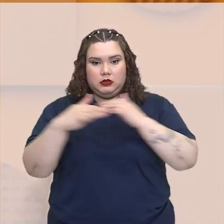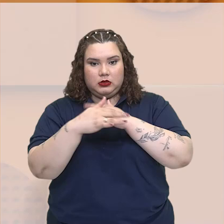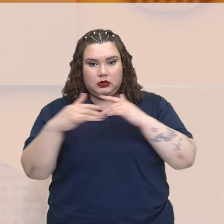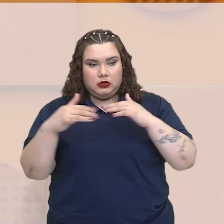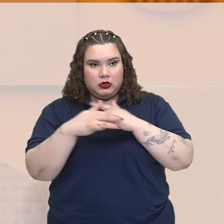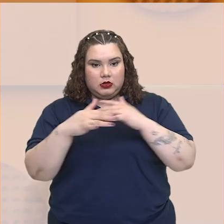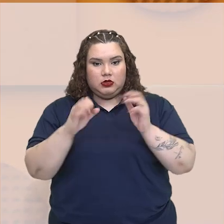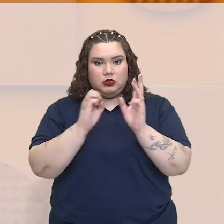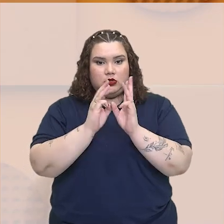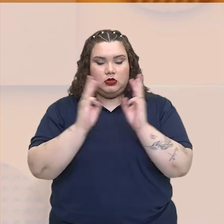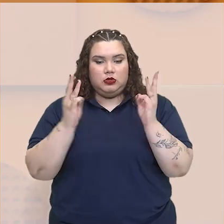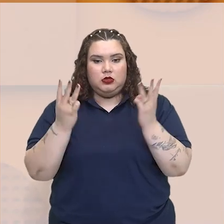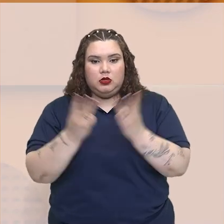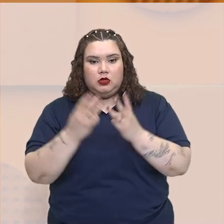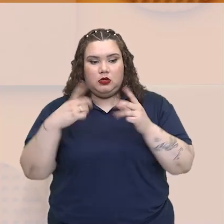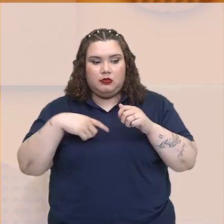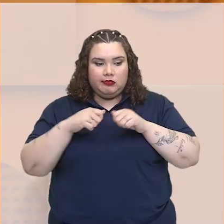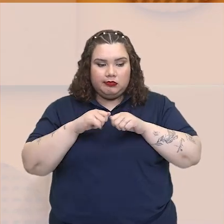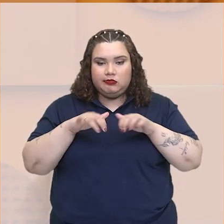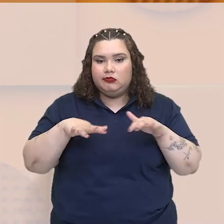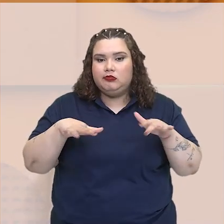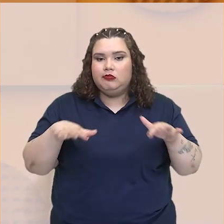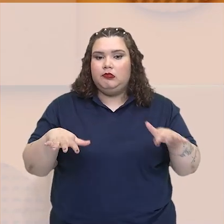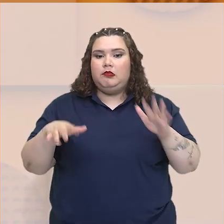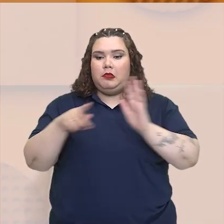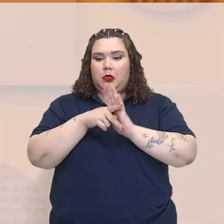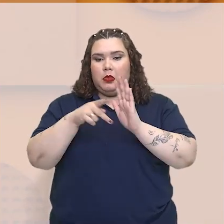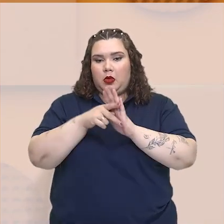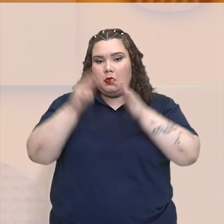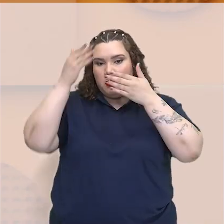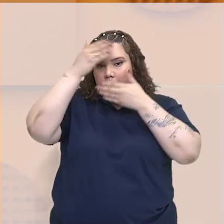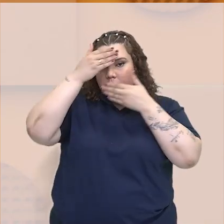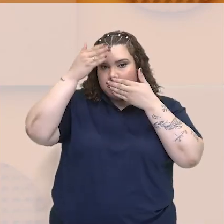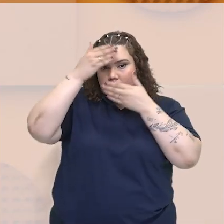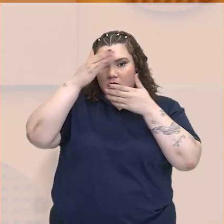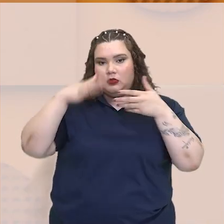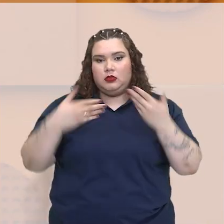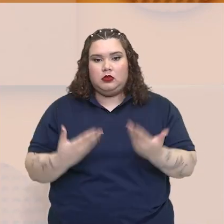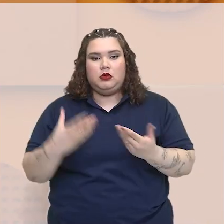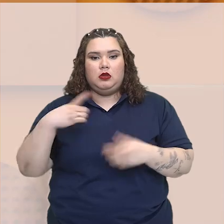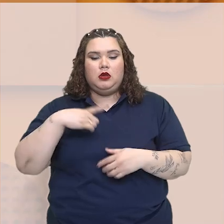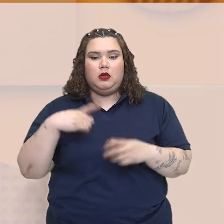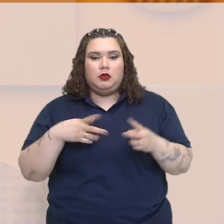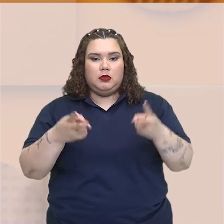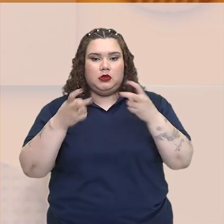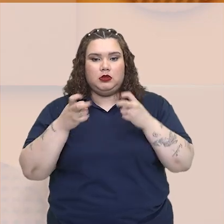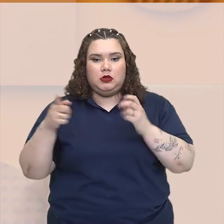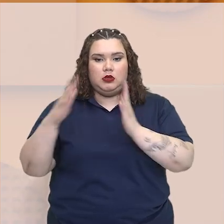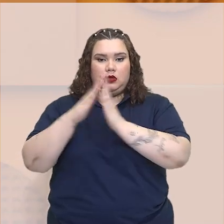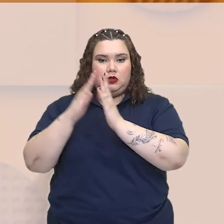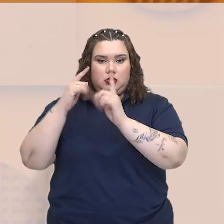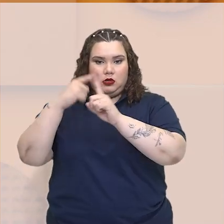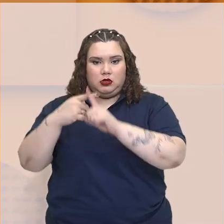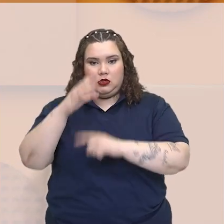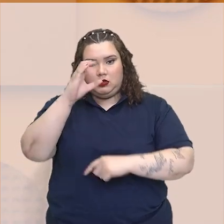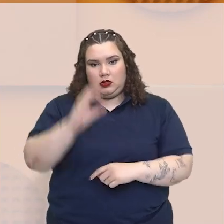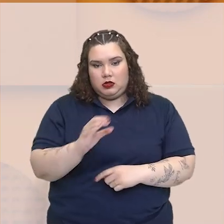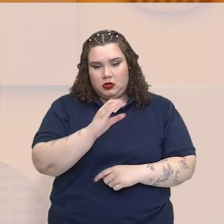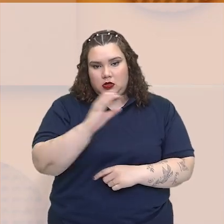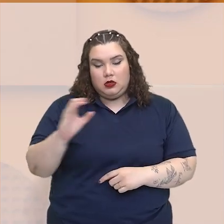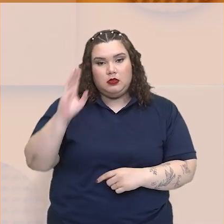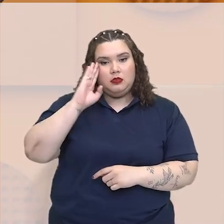de Jerusalém dominada ali, né, pelos muçulmanos, nós vamos ver, então, que a Igreja